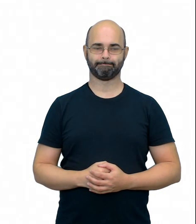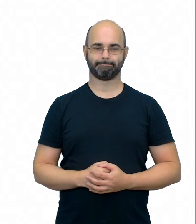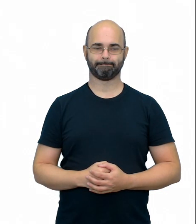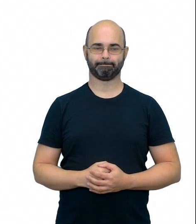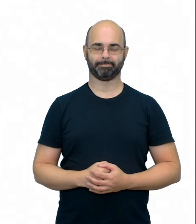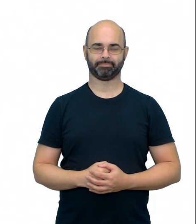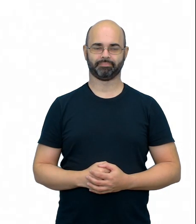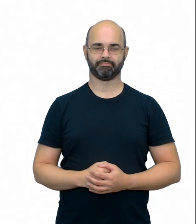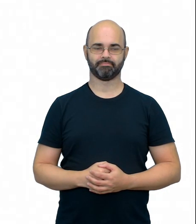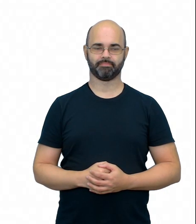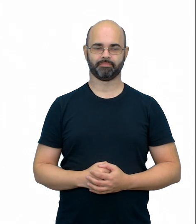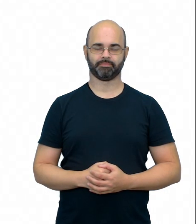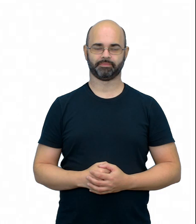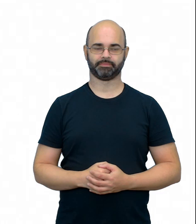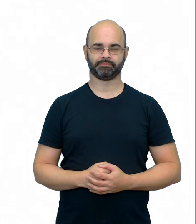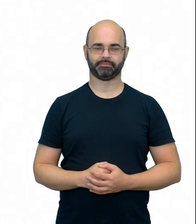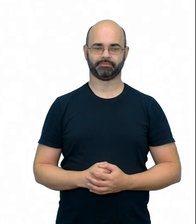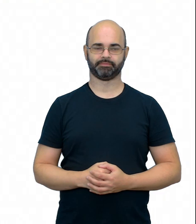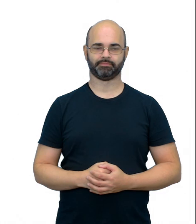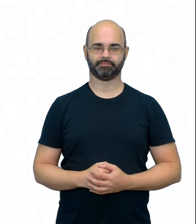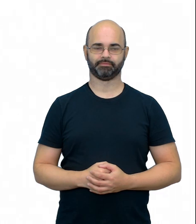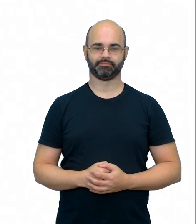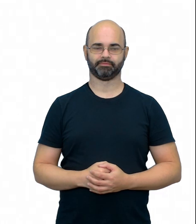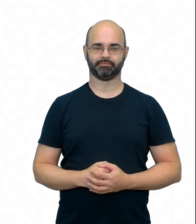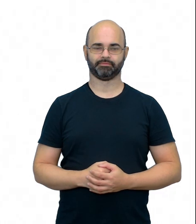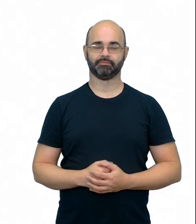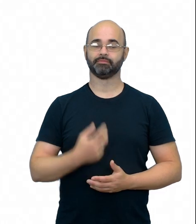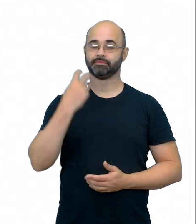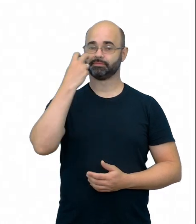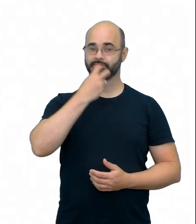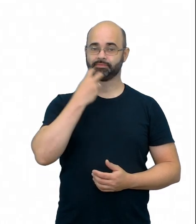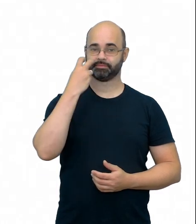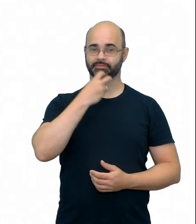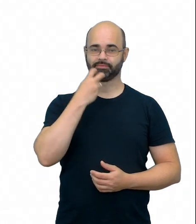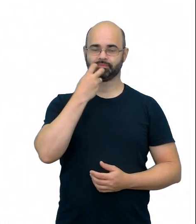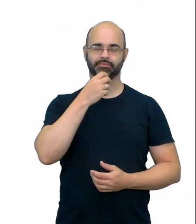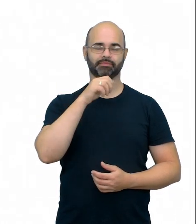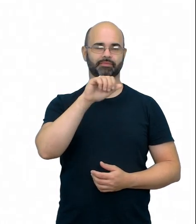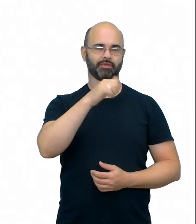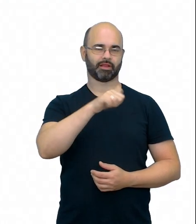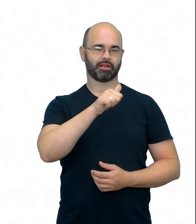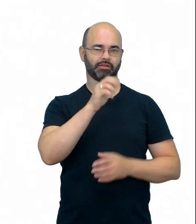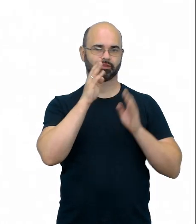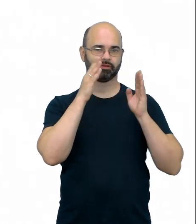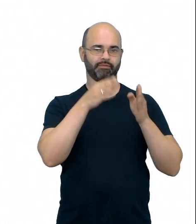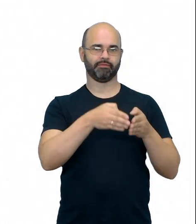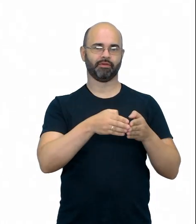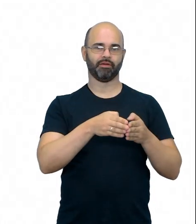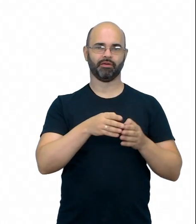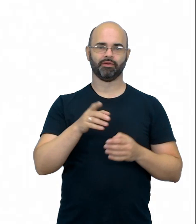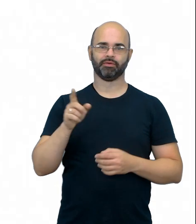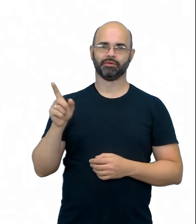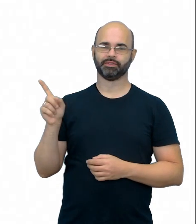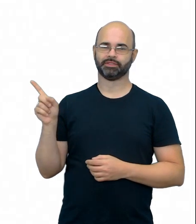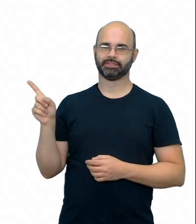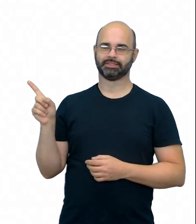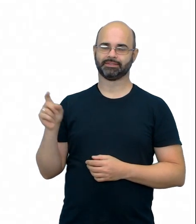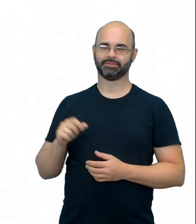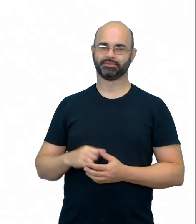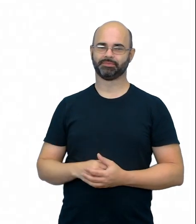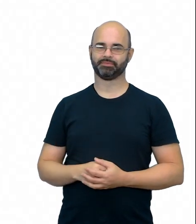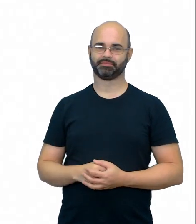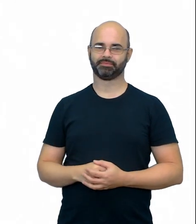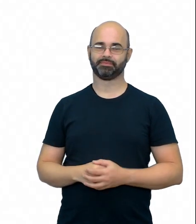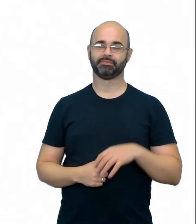Então, aqui temos, então, análise com foco na oralidade. Então, professores, vale destacar que